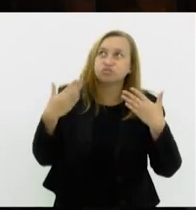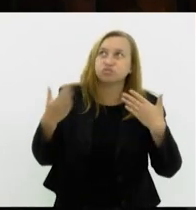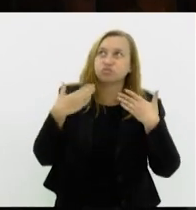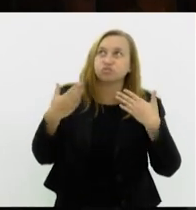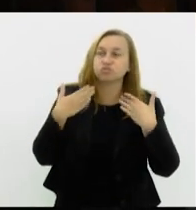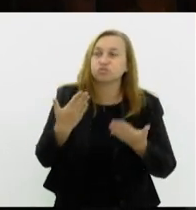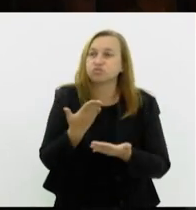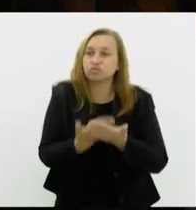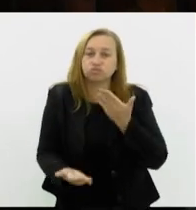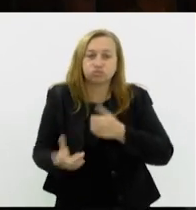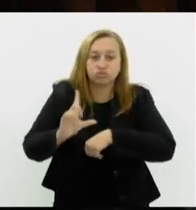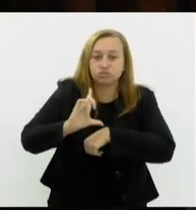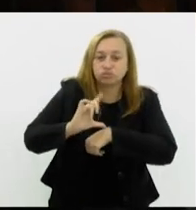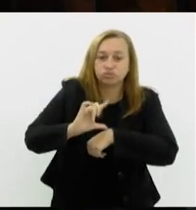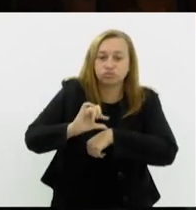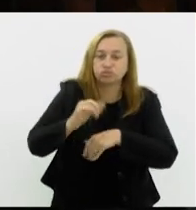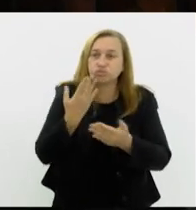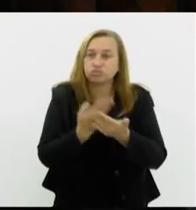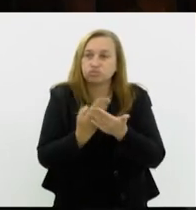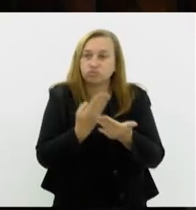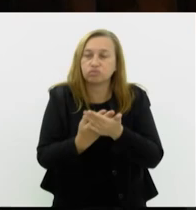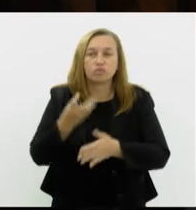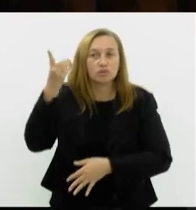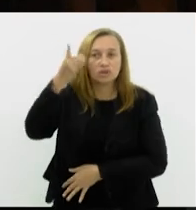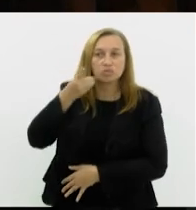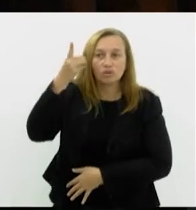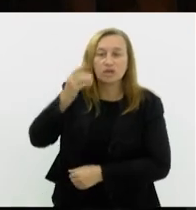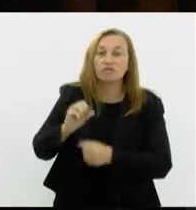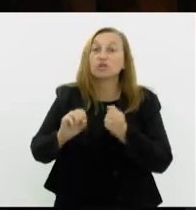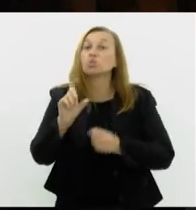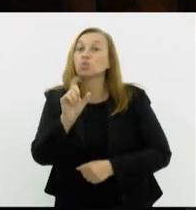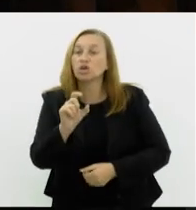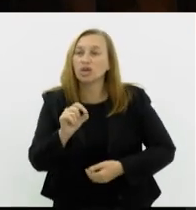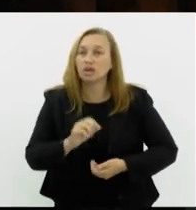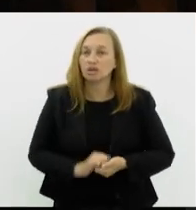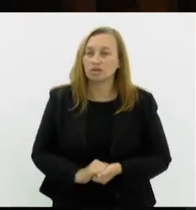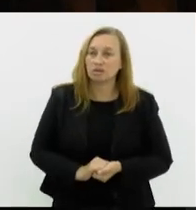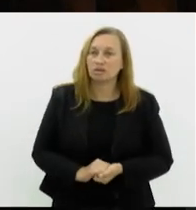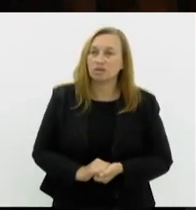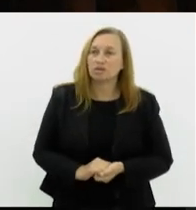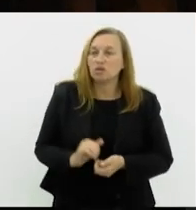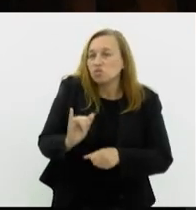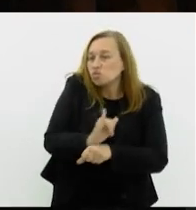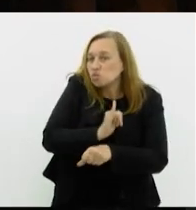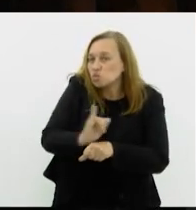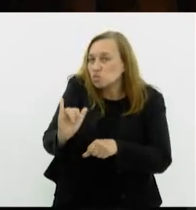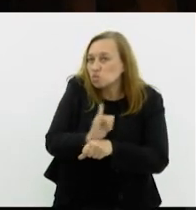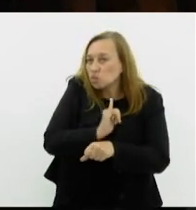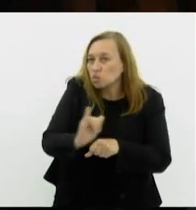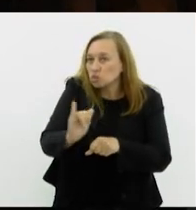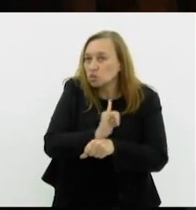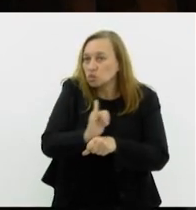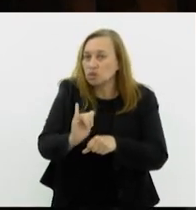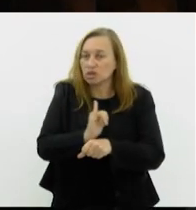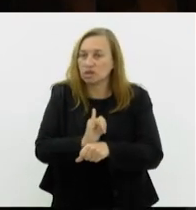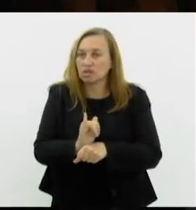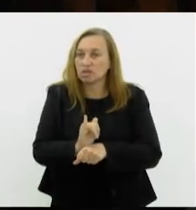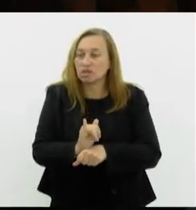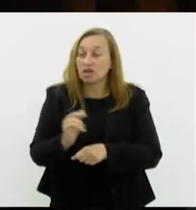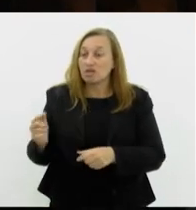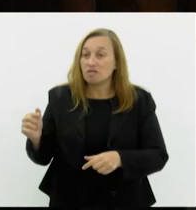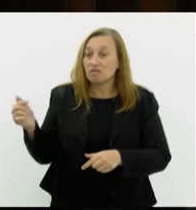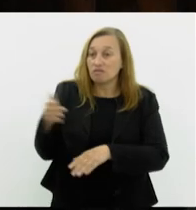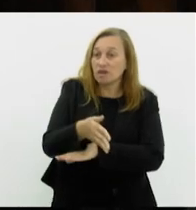perdendo hora de aula. E o deputado faz o quê? Manobra diversionista. Vem aqui me